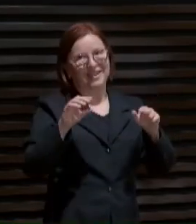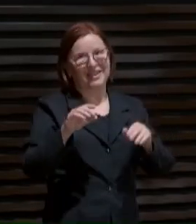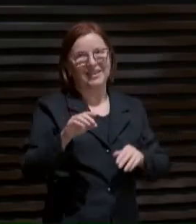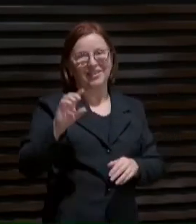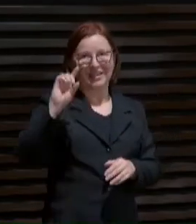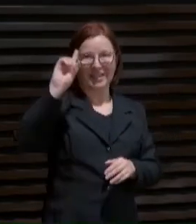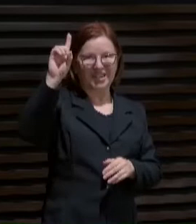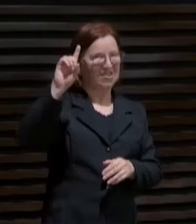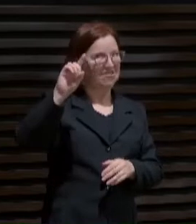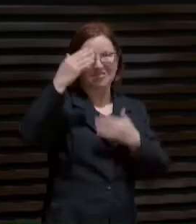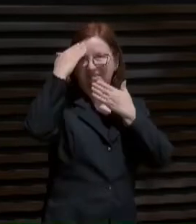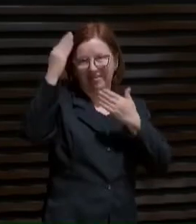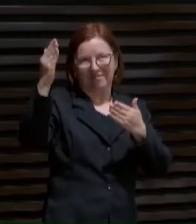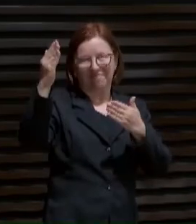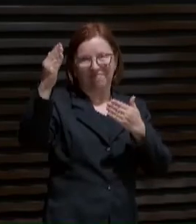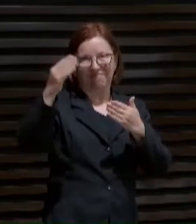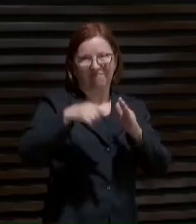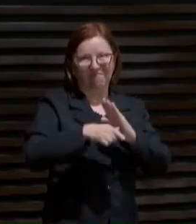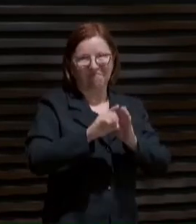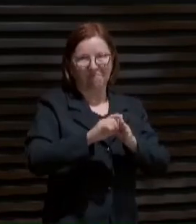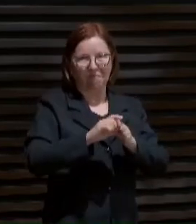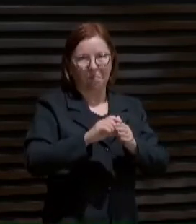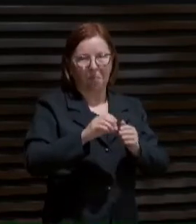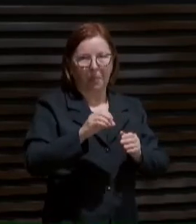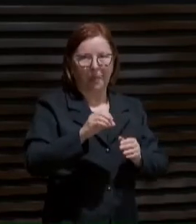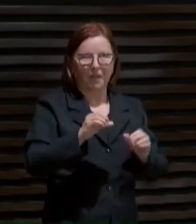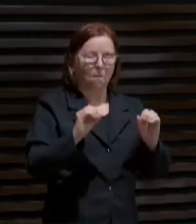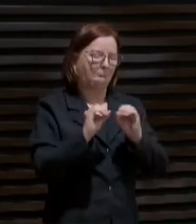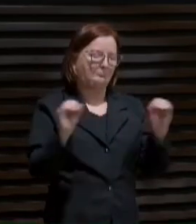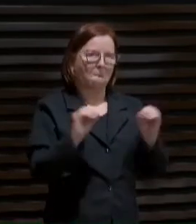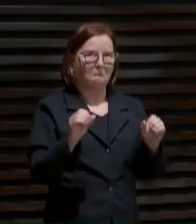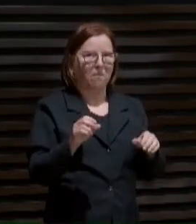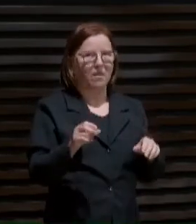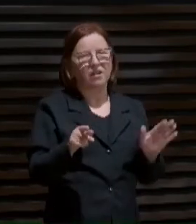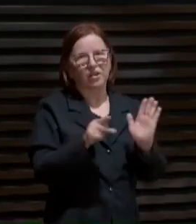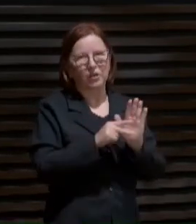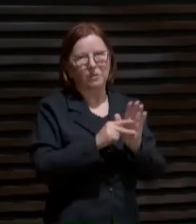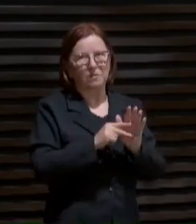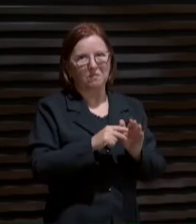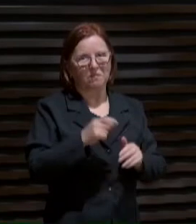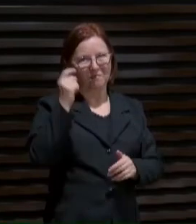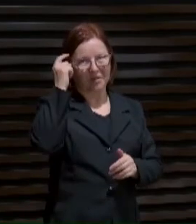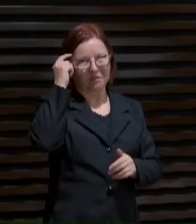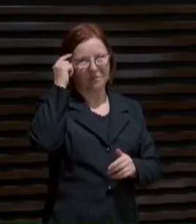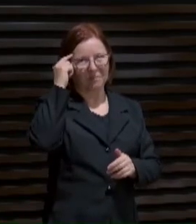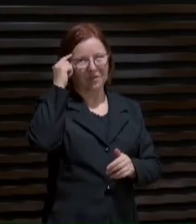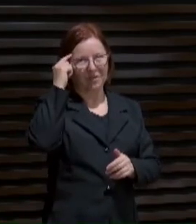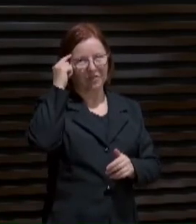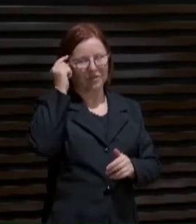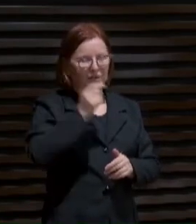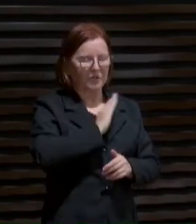se tornar um luz em seus próprios raciocínios o crescendo o coração insensato